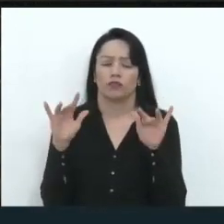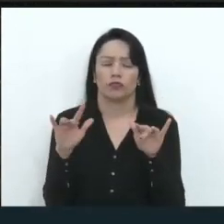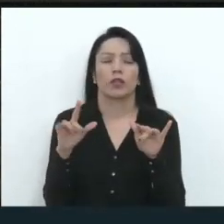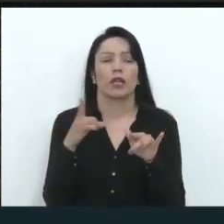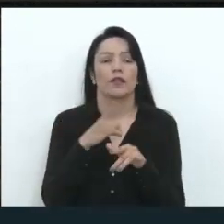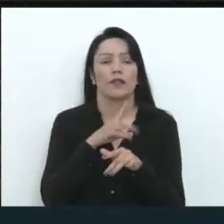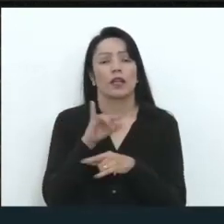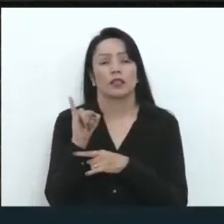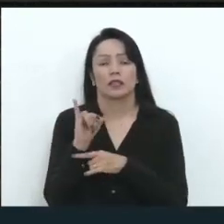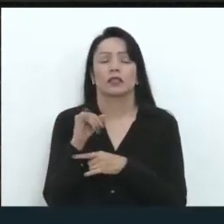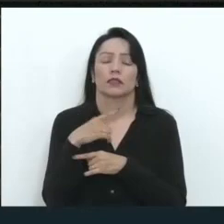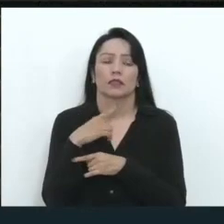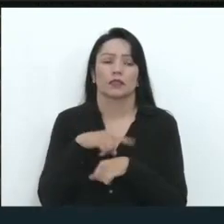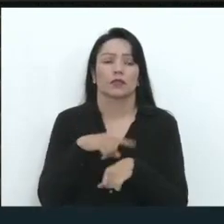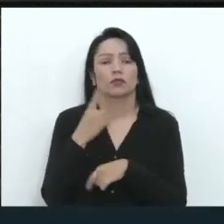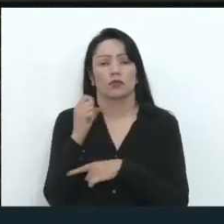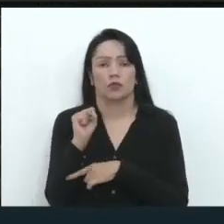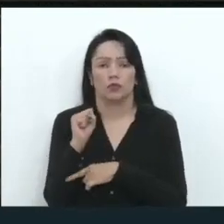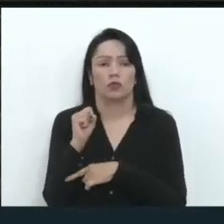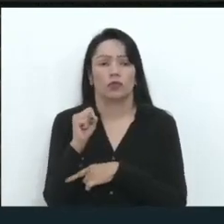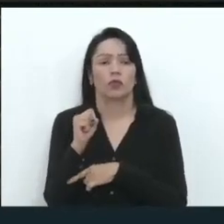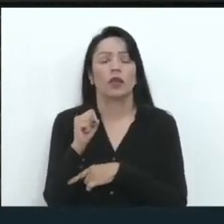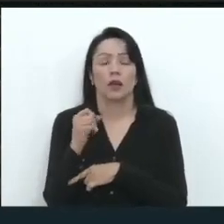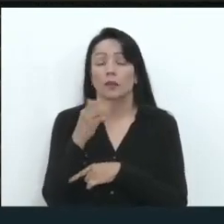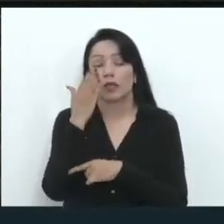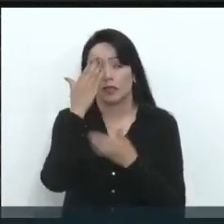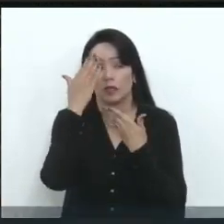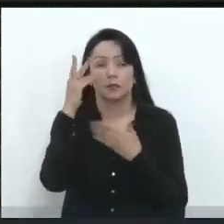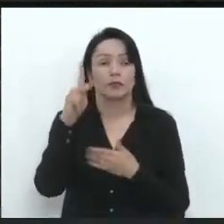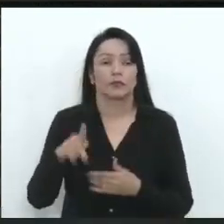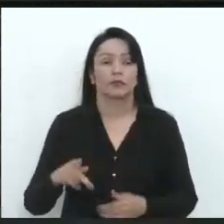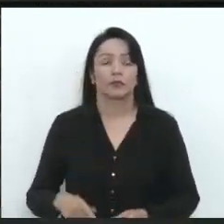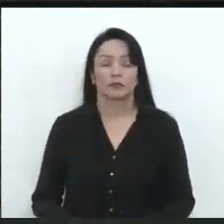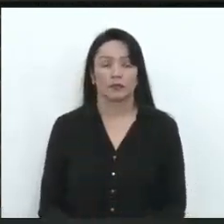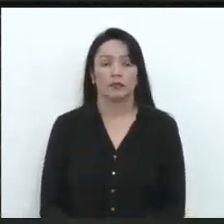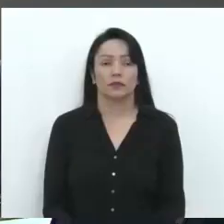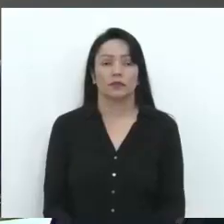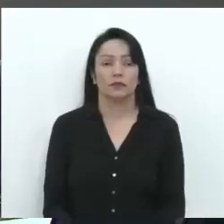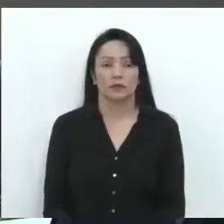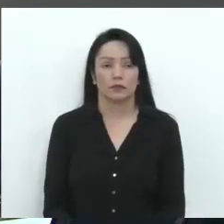no Adamastor às 18 horas. Obrigado, senhor presidente.